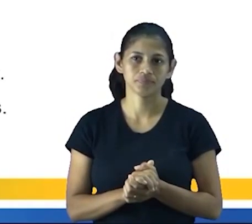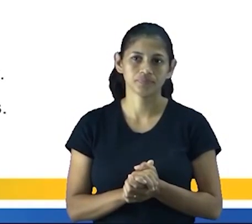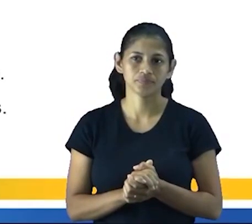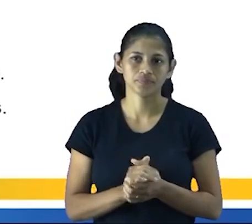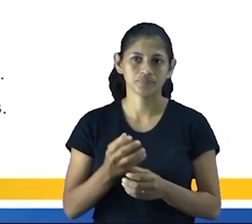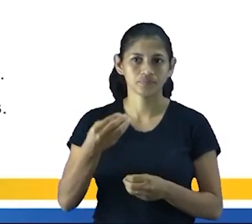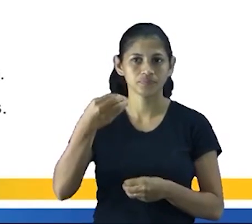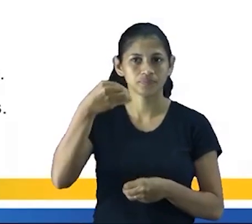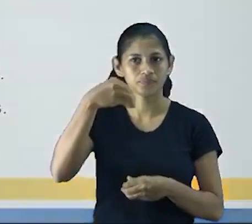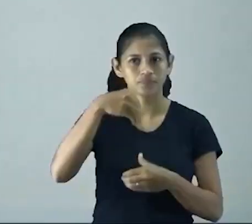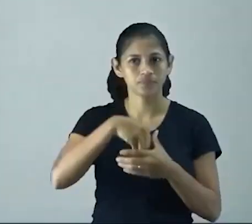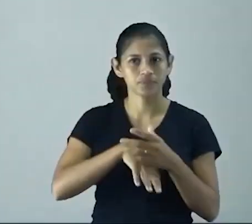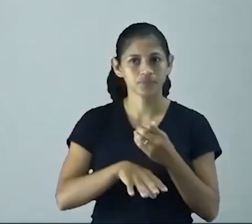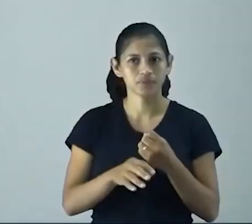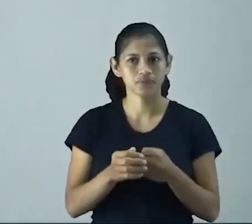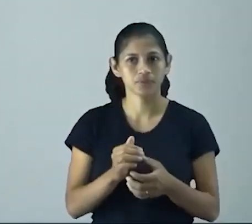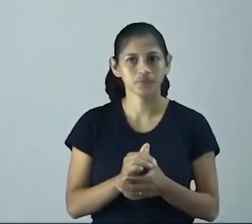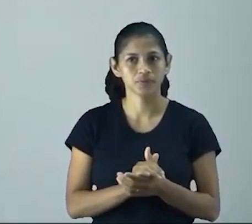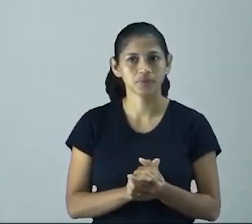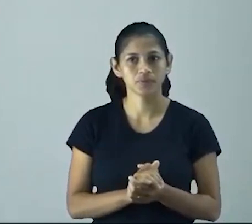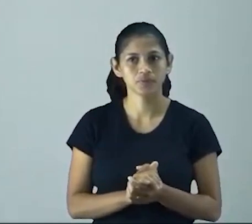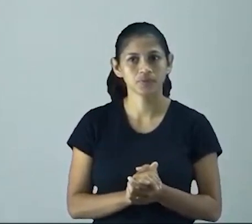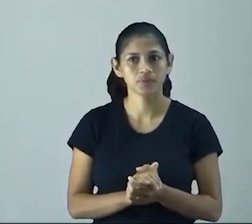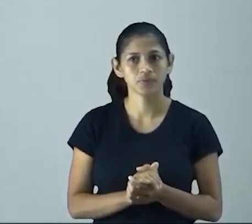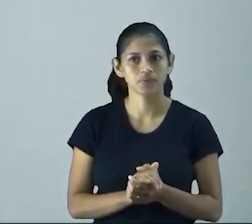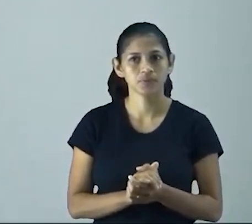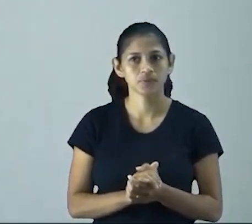Ó, dentro da